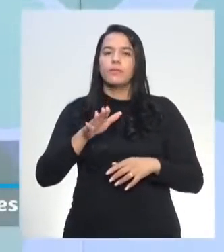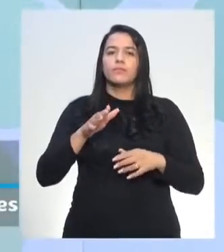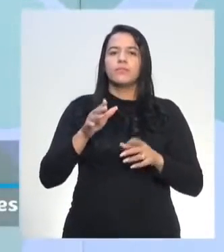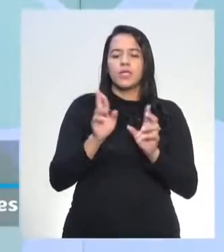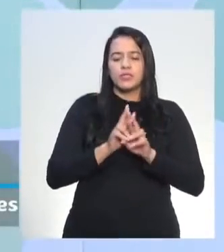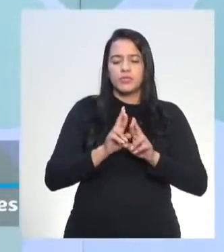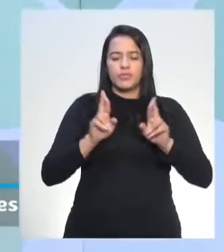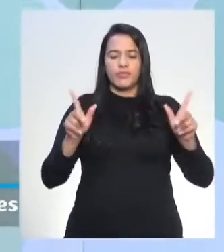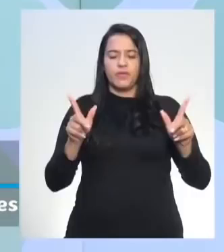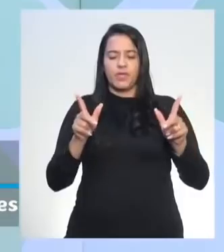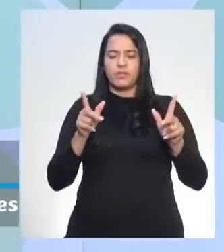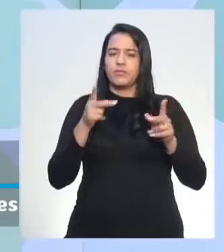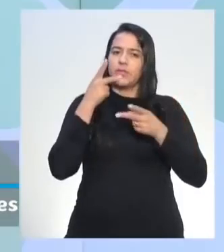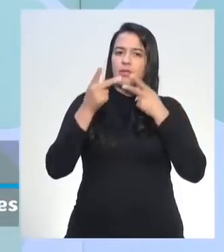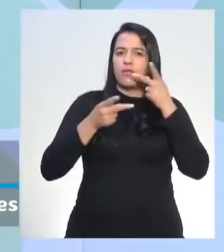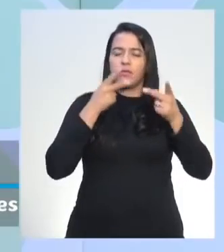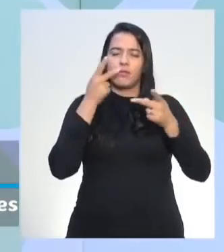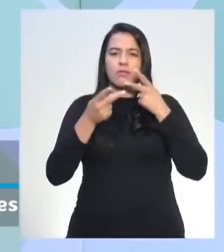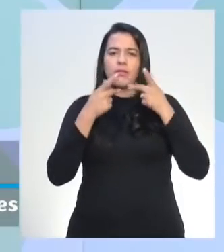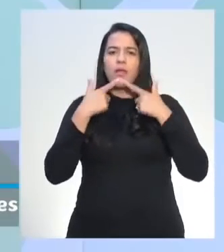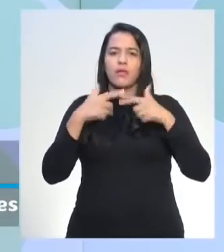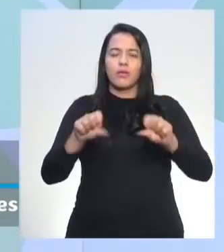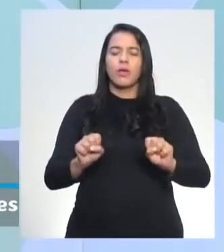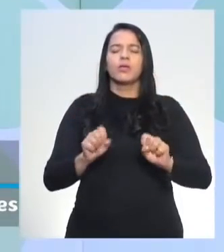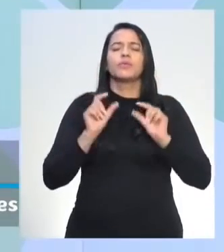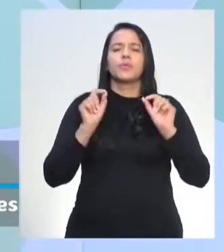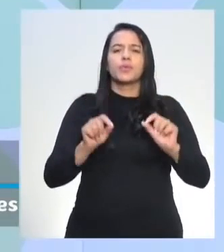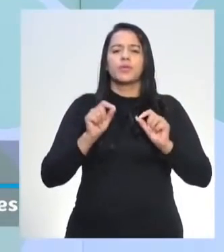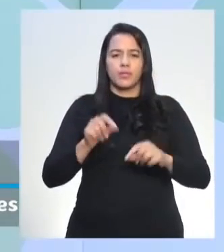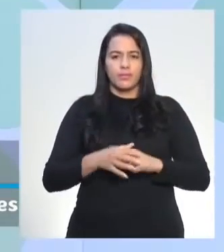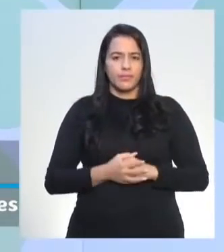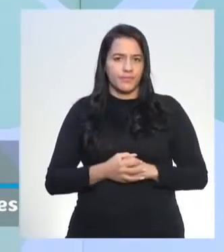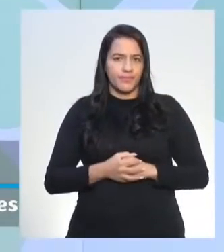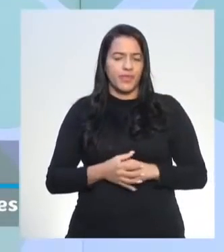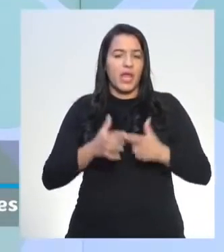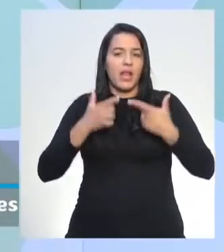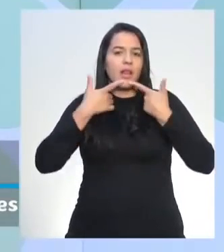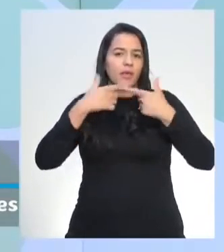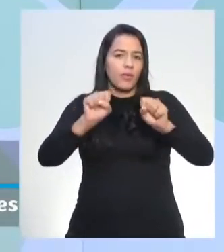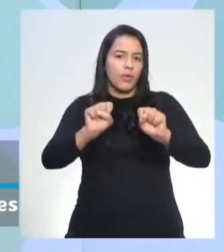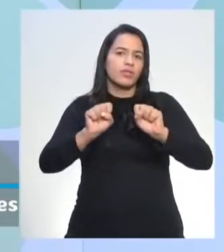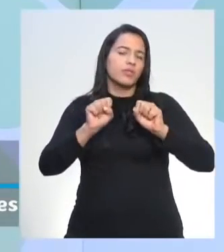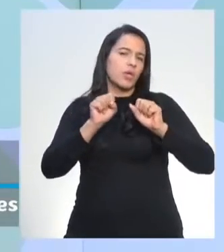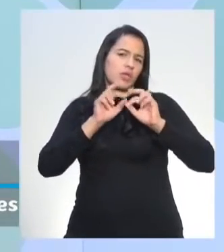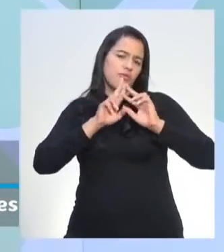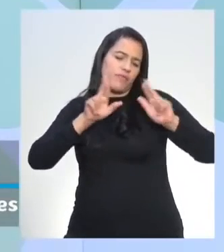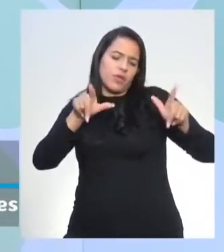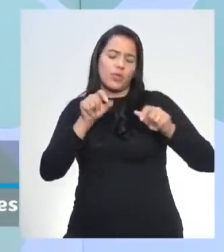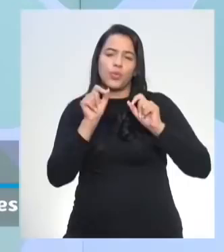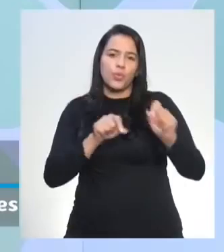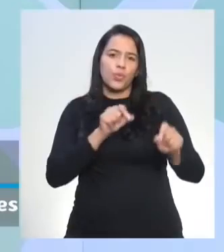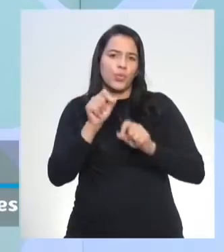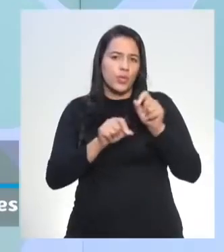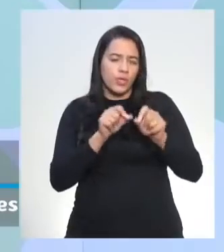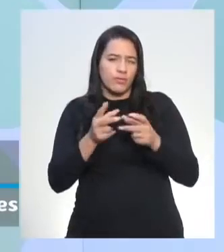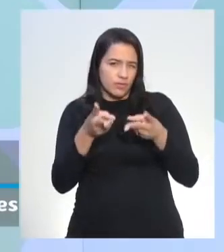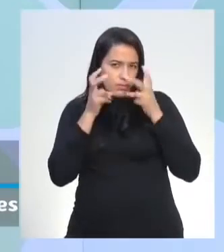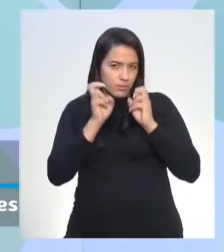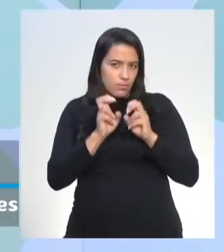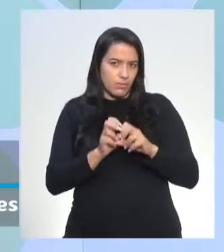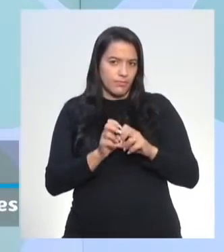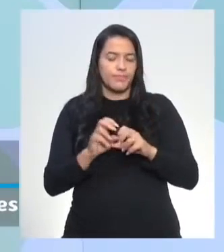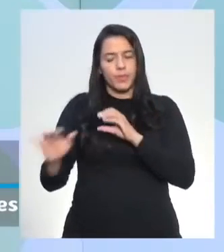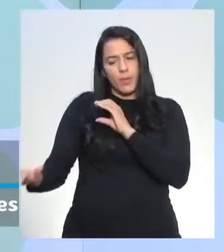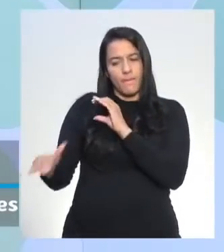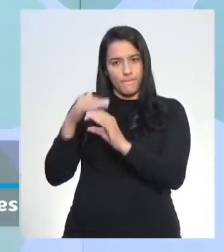notícias abordando o mesmo tema, que é o falecimento do Quino, mas qual a diferença de linguagem entre as duas? Você percebeu alguma diferença de linguagem?